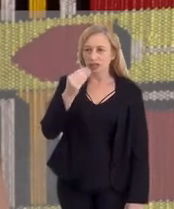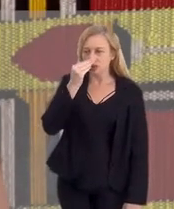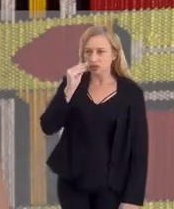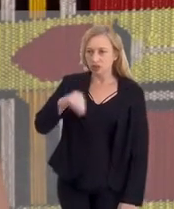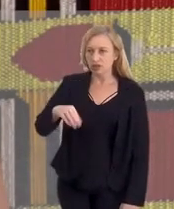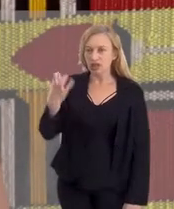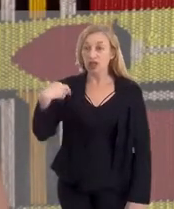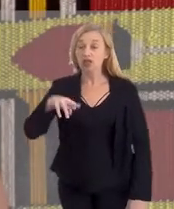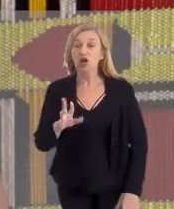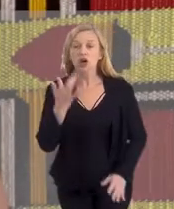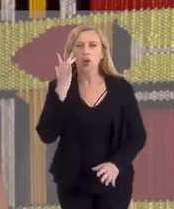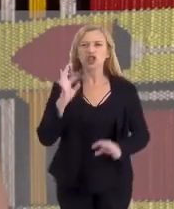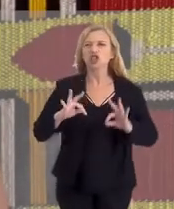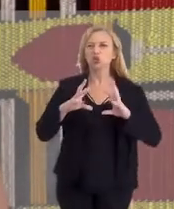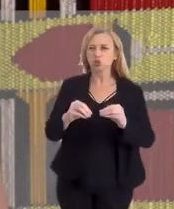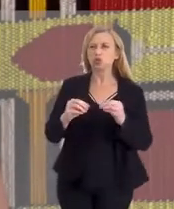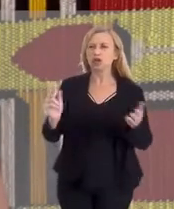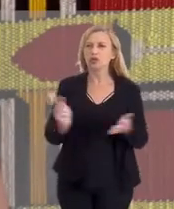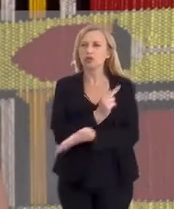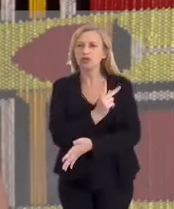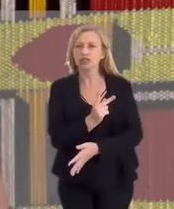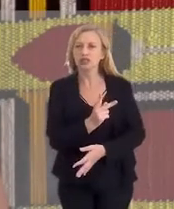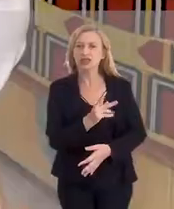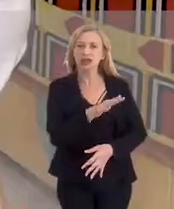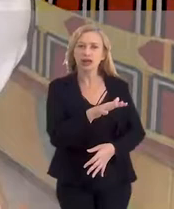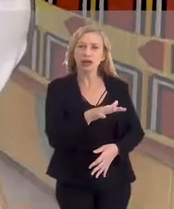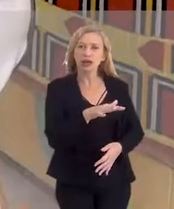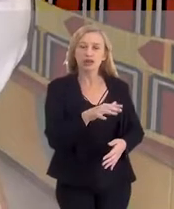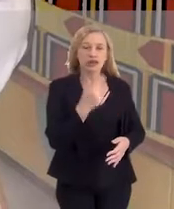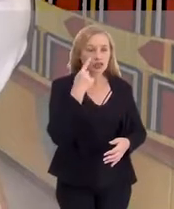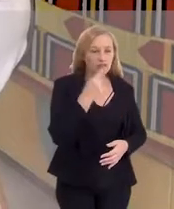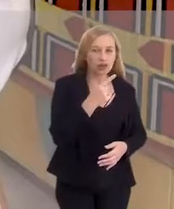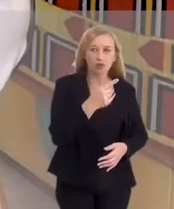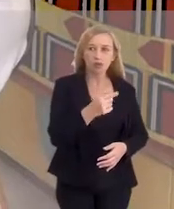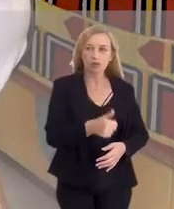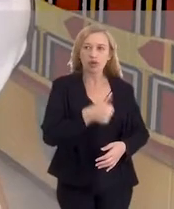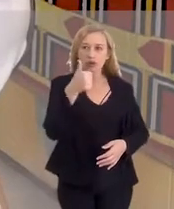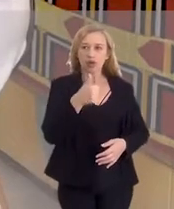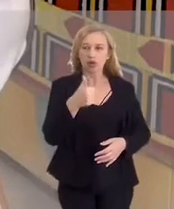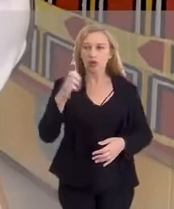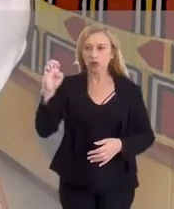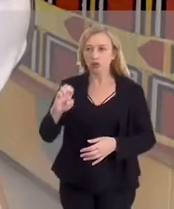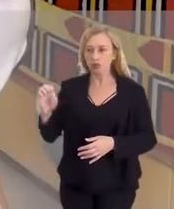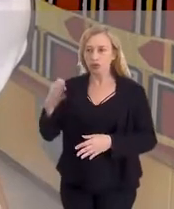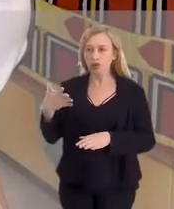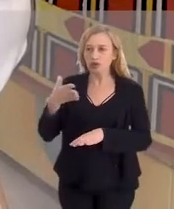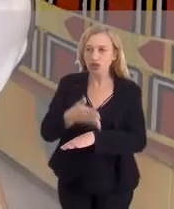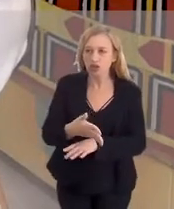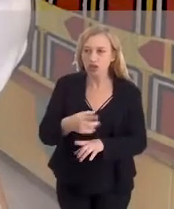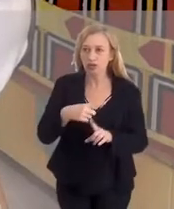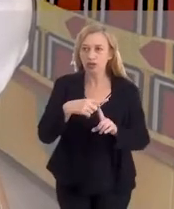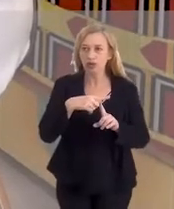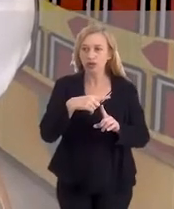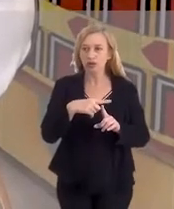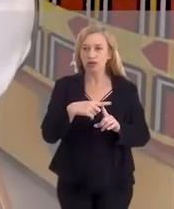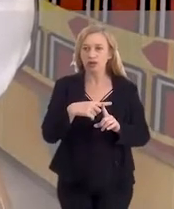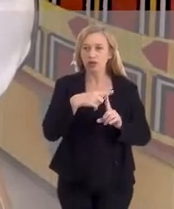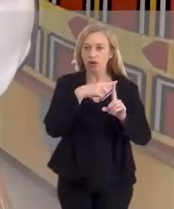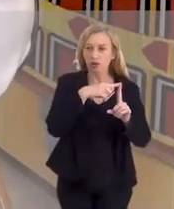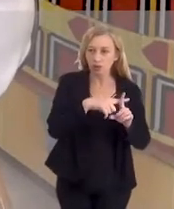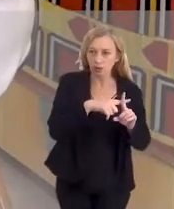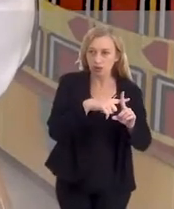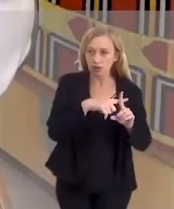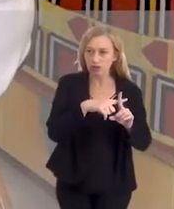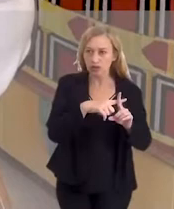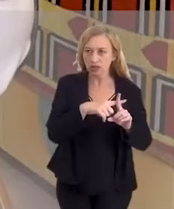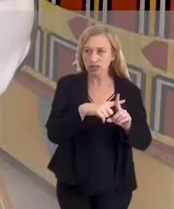religiosa no Brasil. Eu acho que de tudo que acontece a gente tem que tirar o lado bom. Então, quando os europeus aqui chegam, eles chegam com a cruz e a